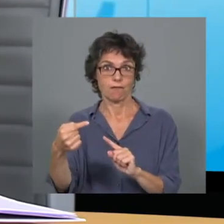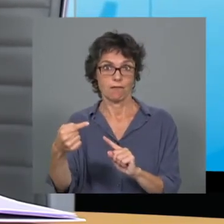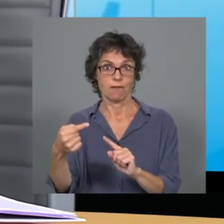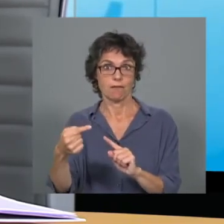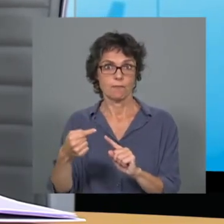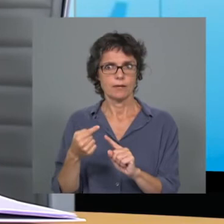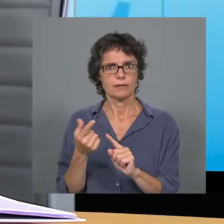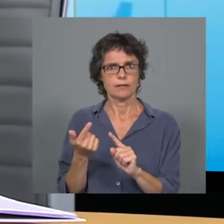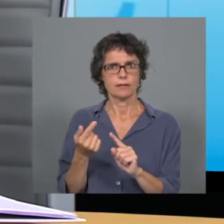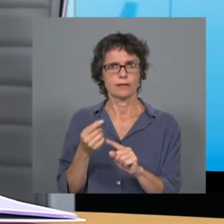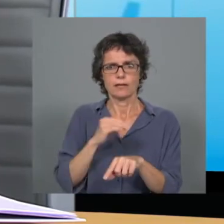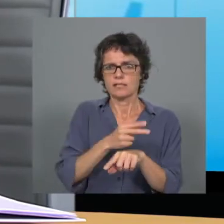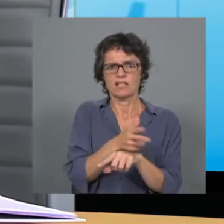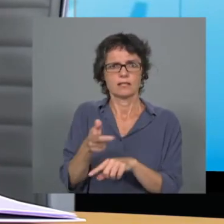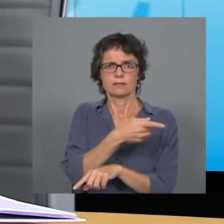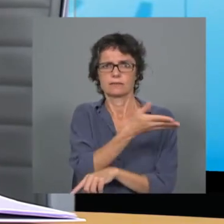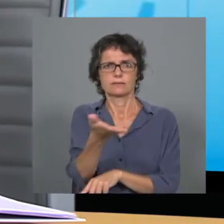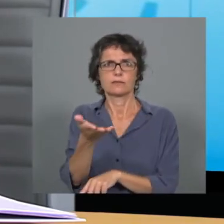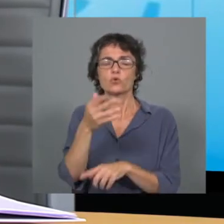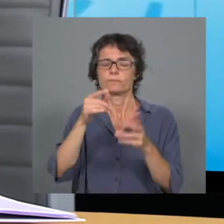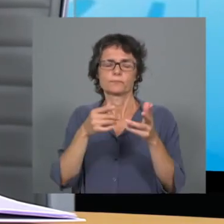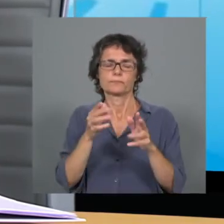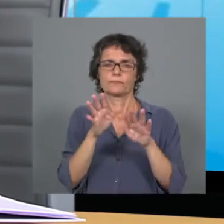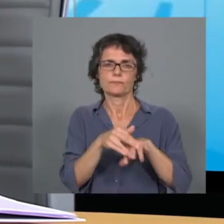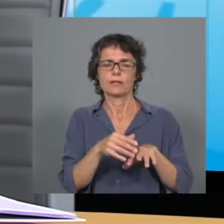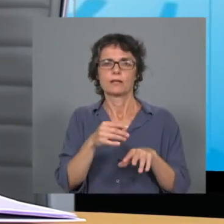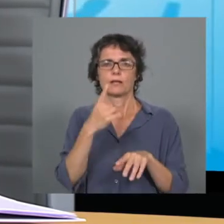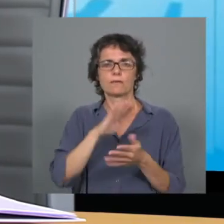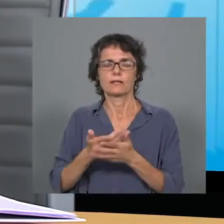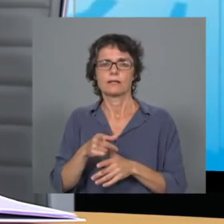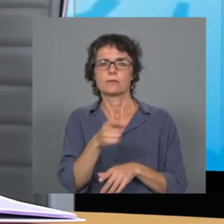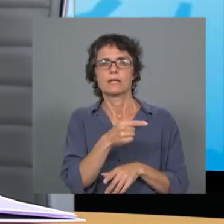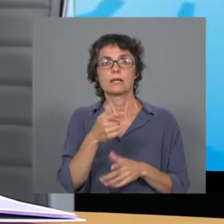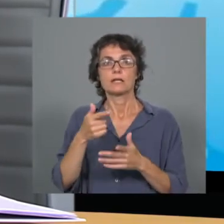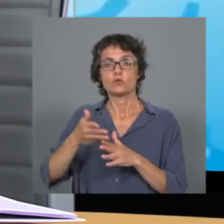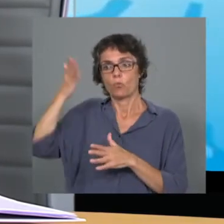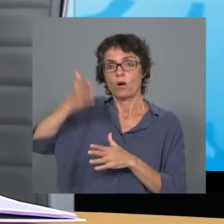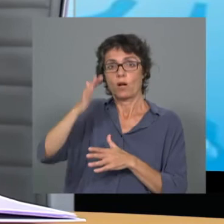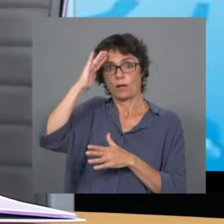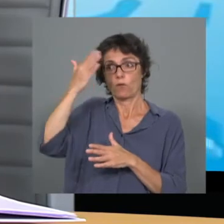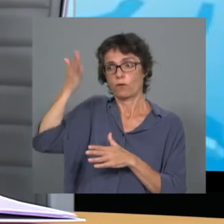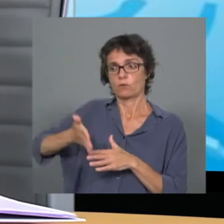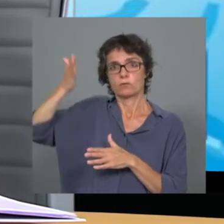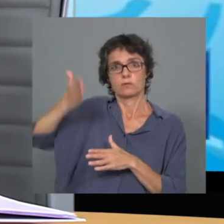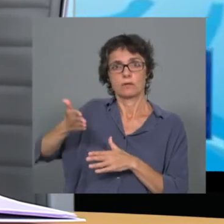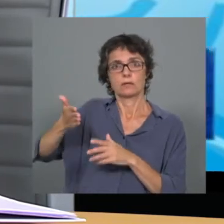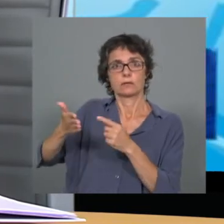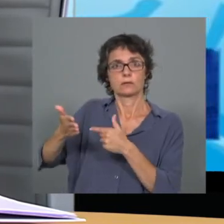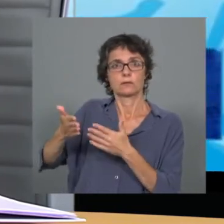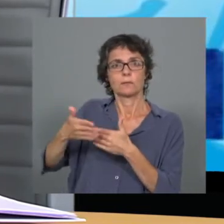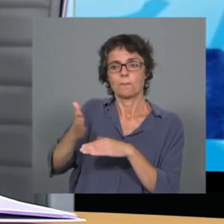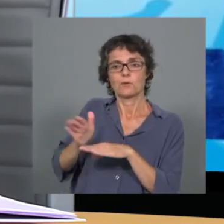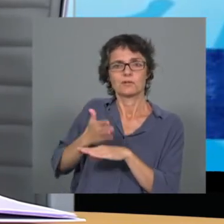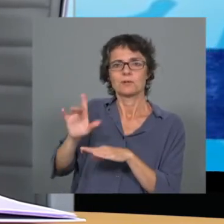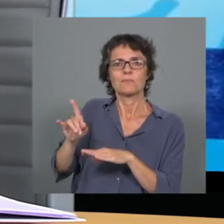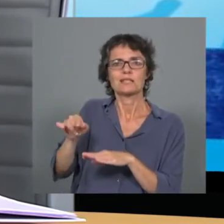além destes vidros que nos separam, não é? Vai mesmo pela capacidade que foi precisa ter por parte de todos os técnicos,